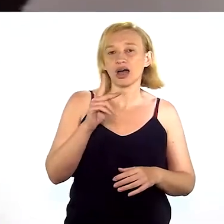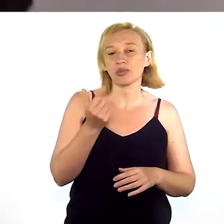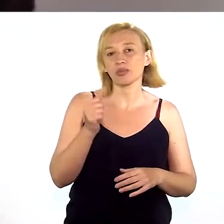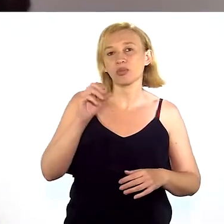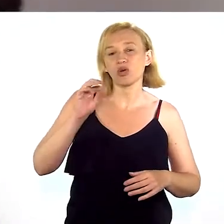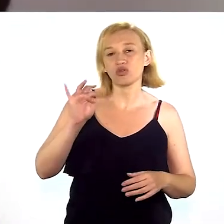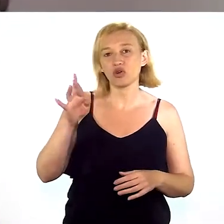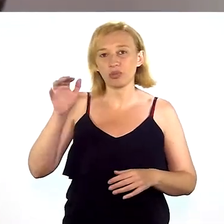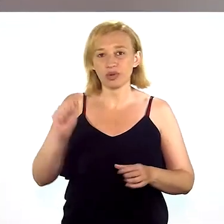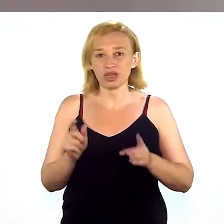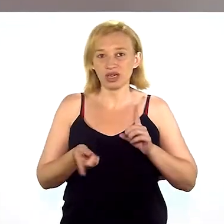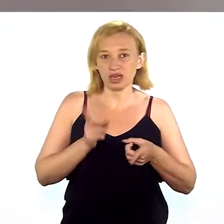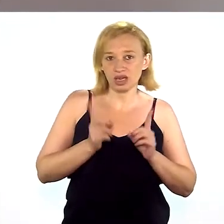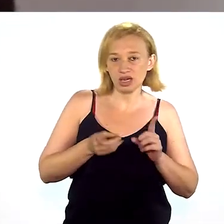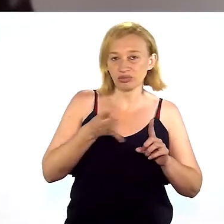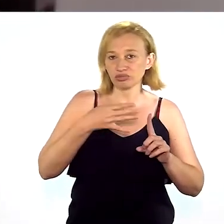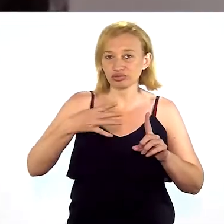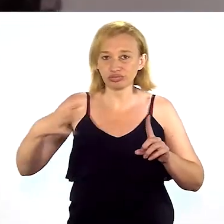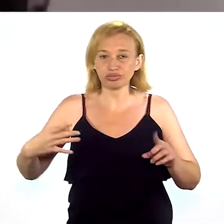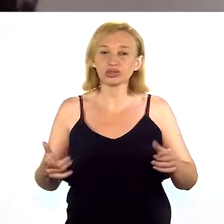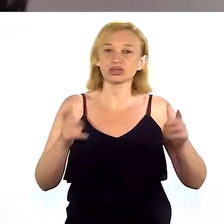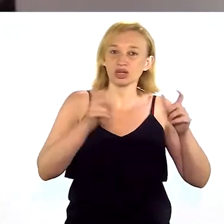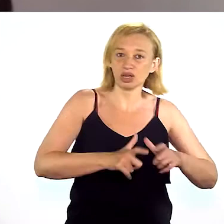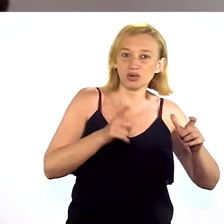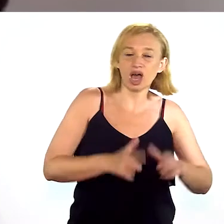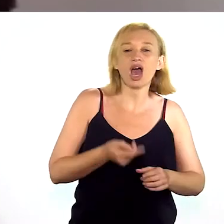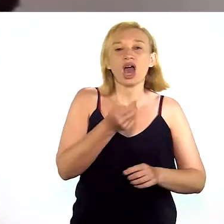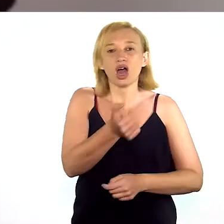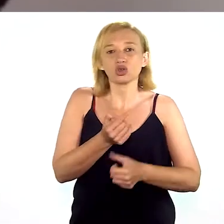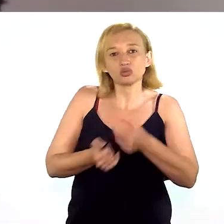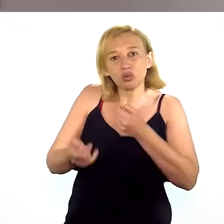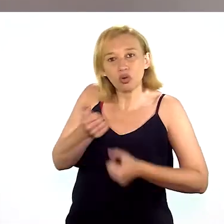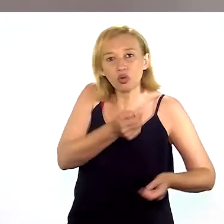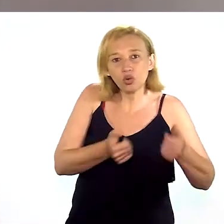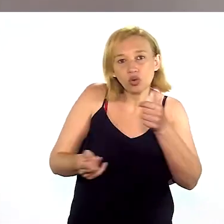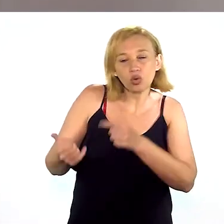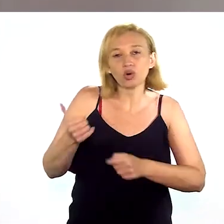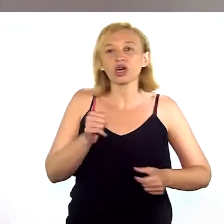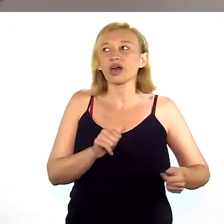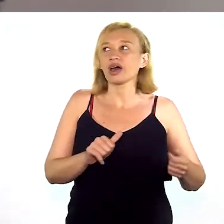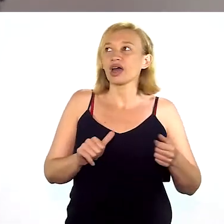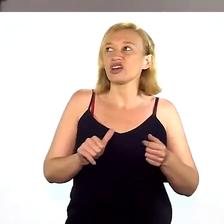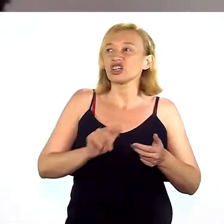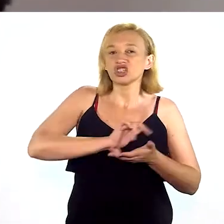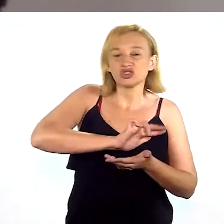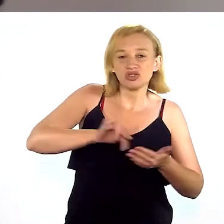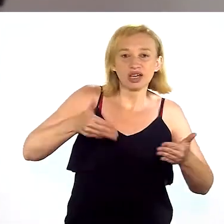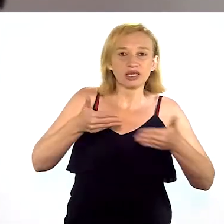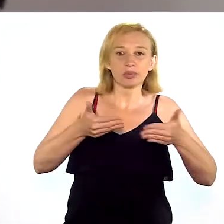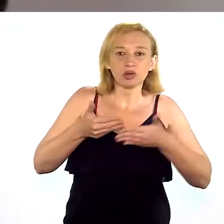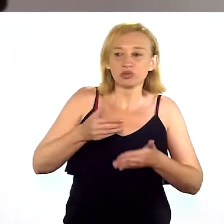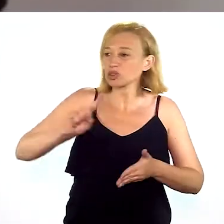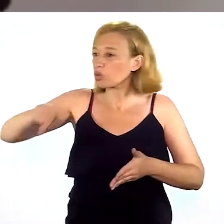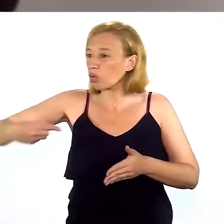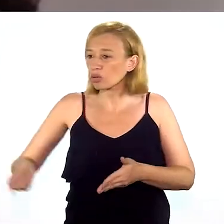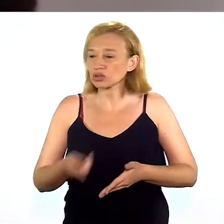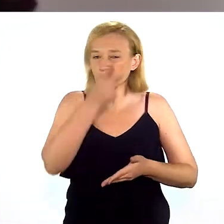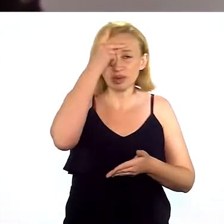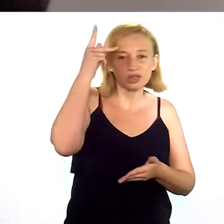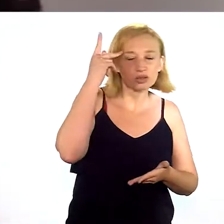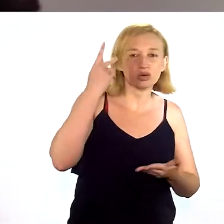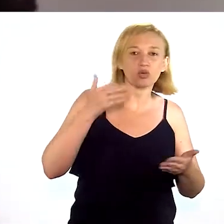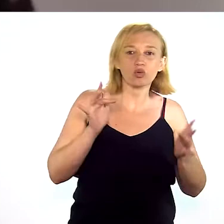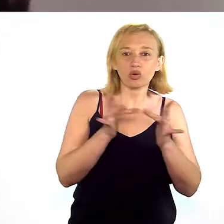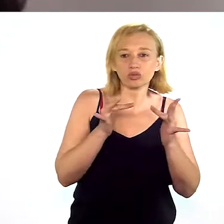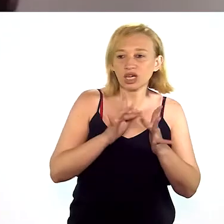tem um personagem homossexual que sofre preconceito naquela vila, e aos poucos, diante de muita aproximação com o